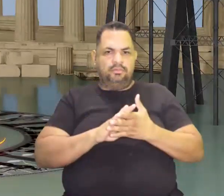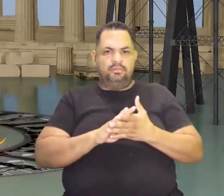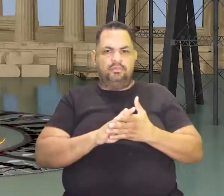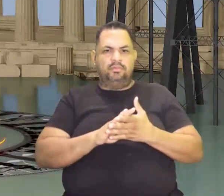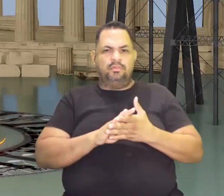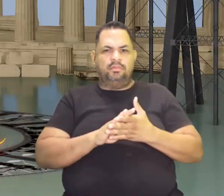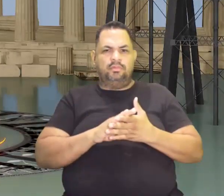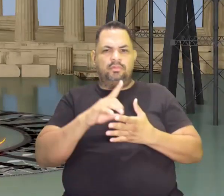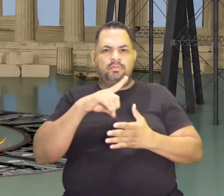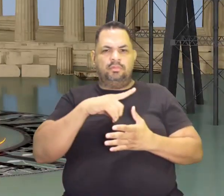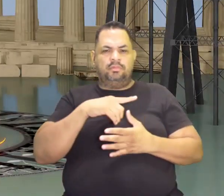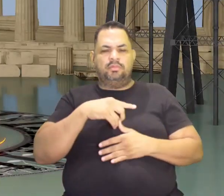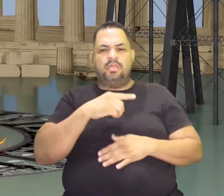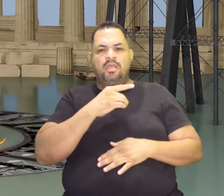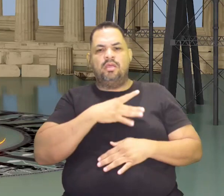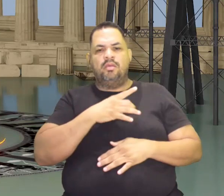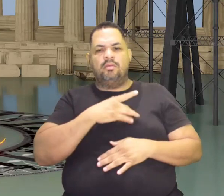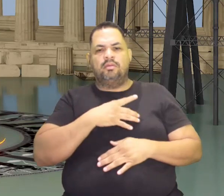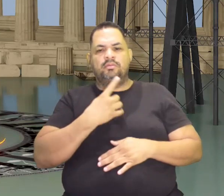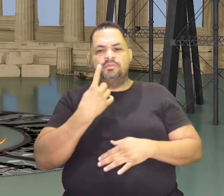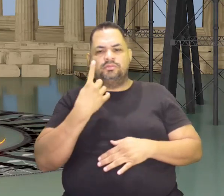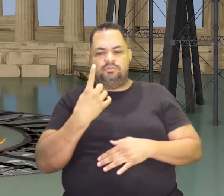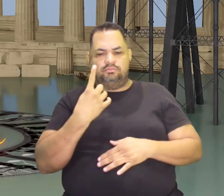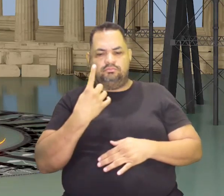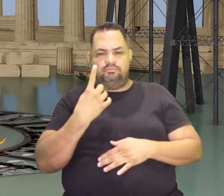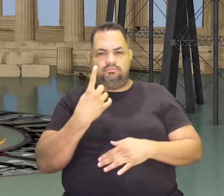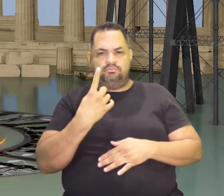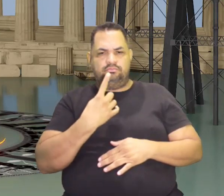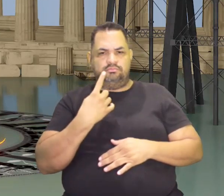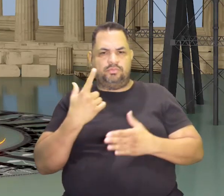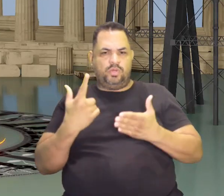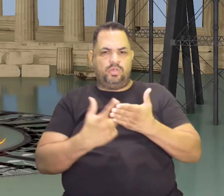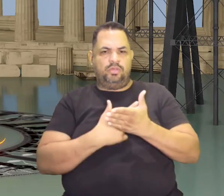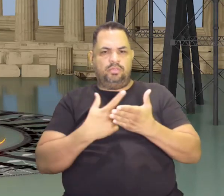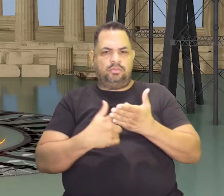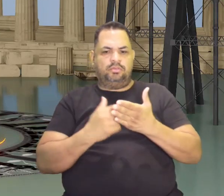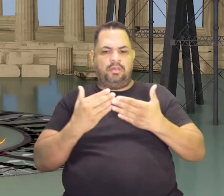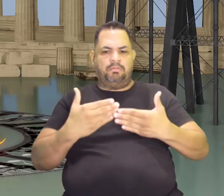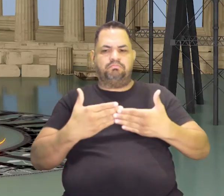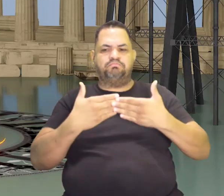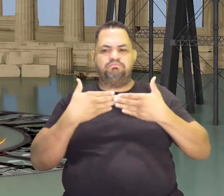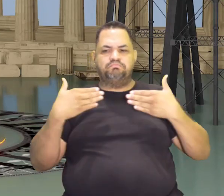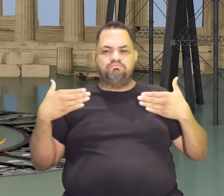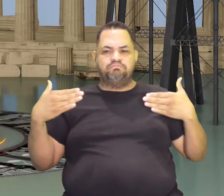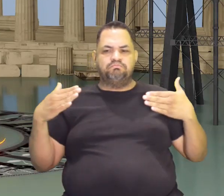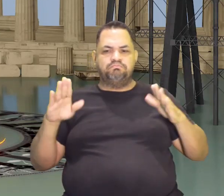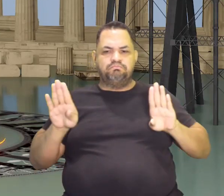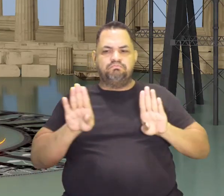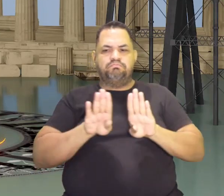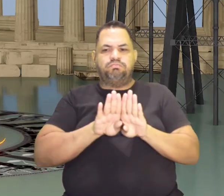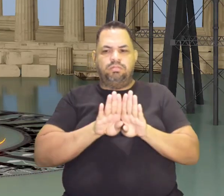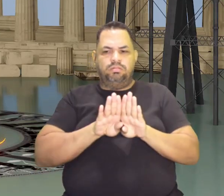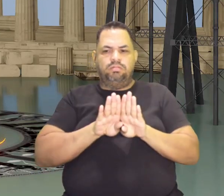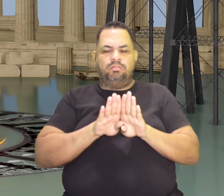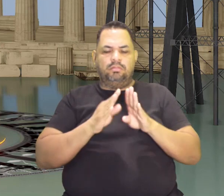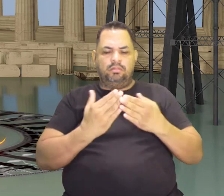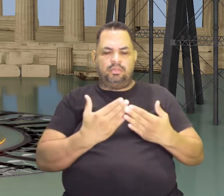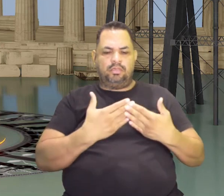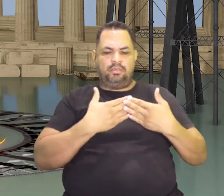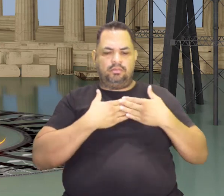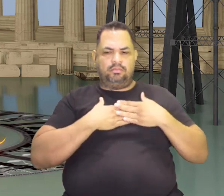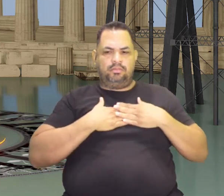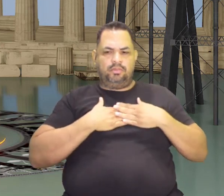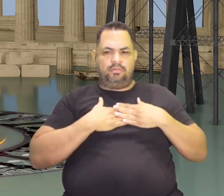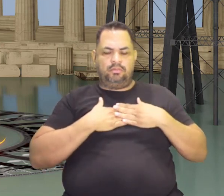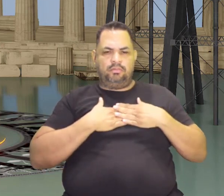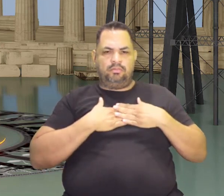expressão, tenho medo de um homem de um só livro? Então nessa perspectiva, se fecha na minha caverna e as coisas, a